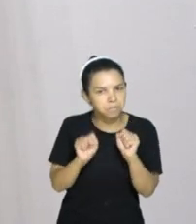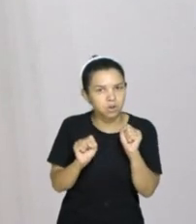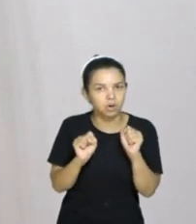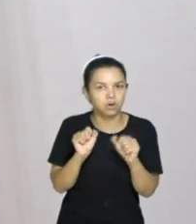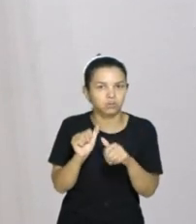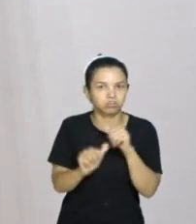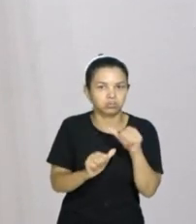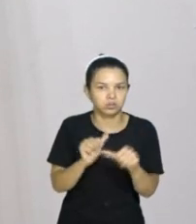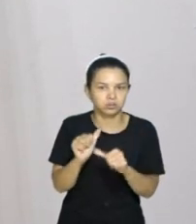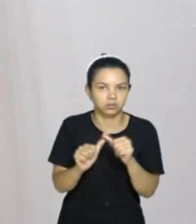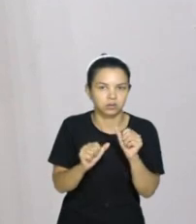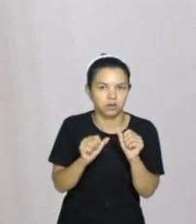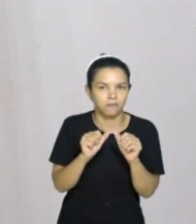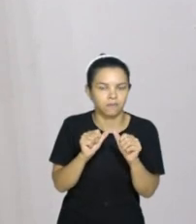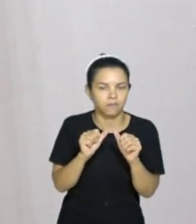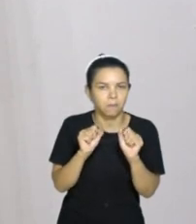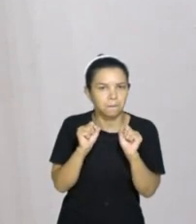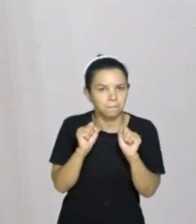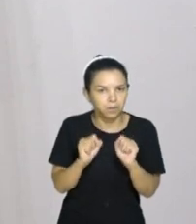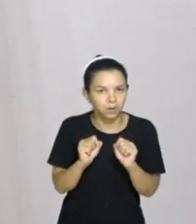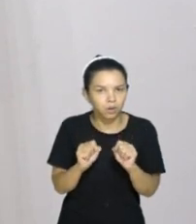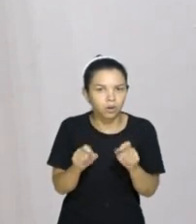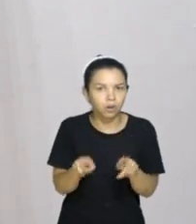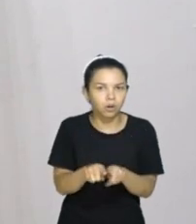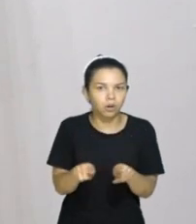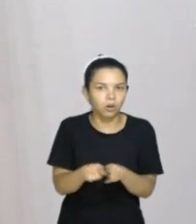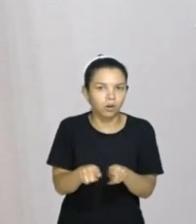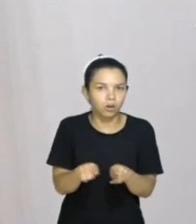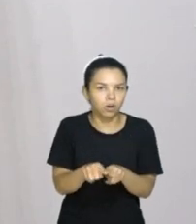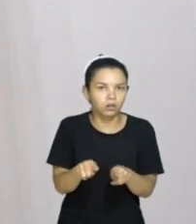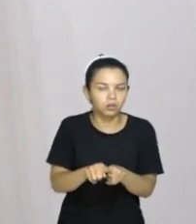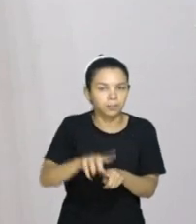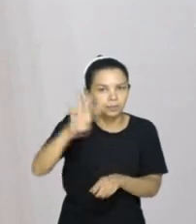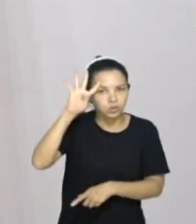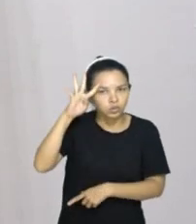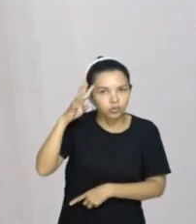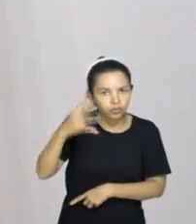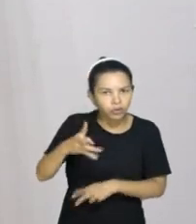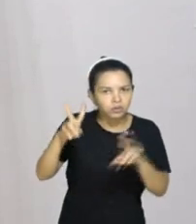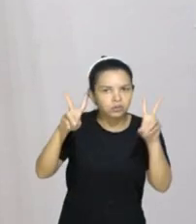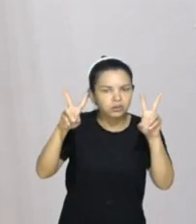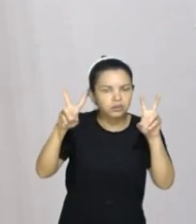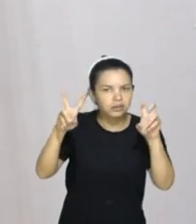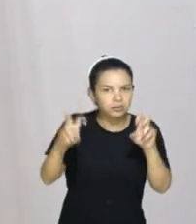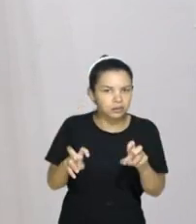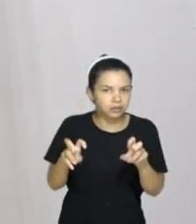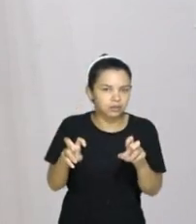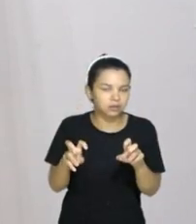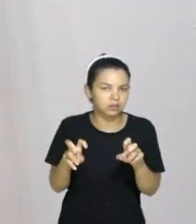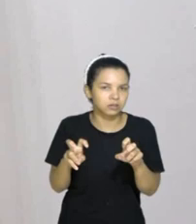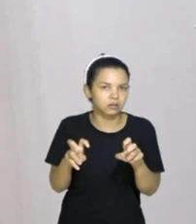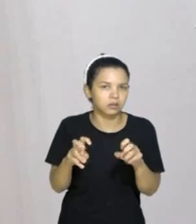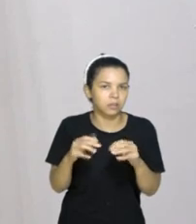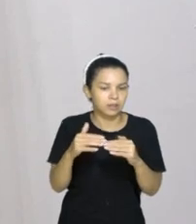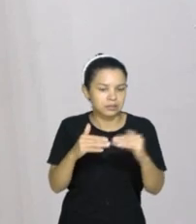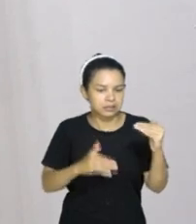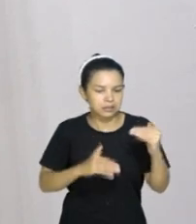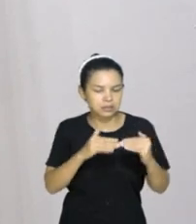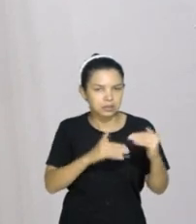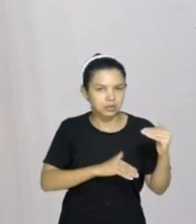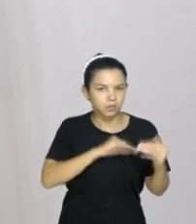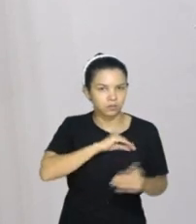a reforma pode resolver essa questão do desequilíbrio salarial entre os servidores